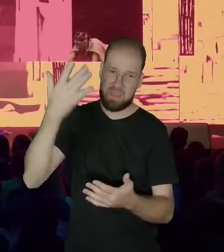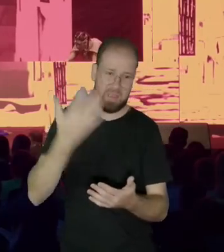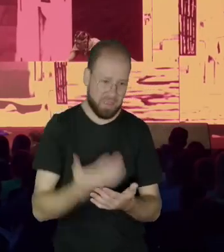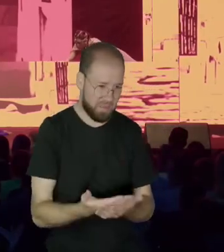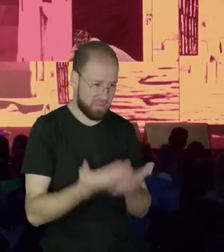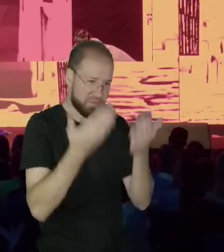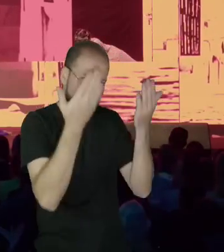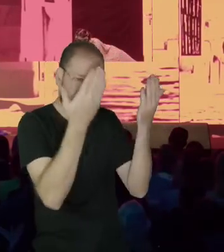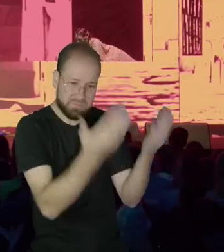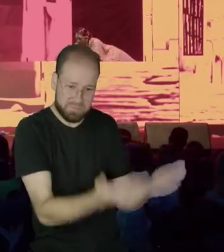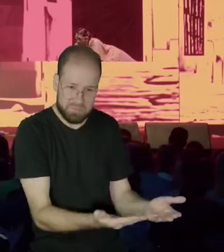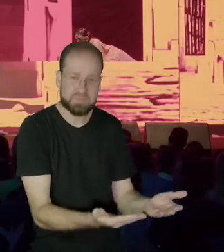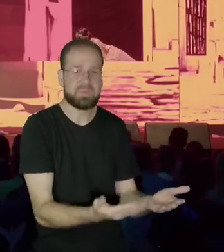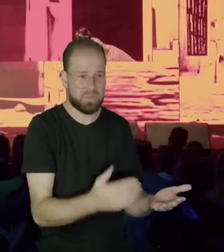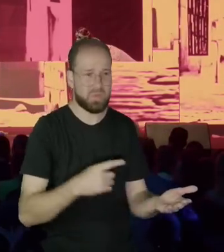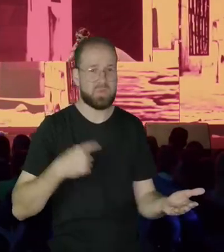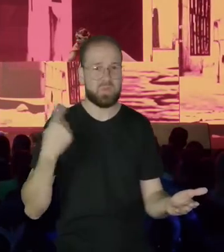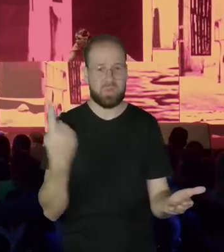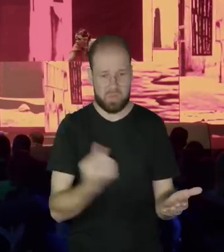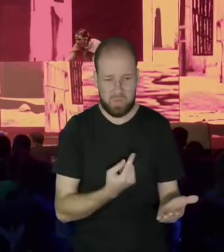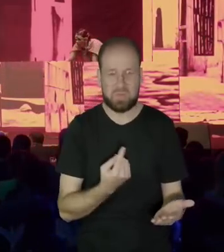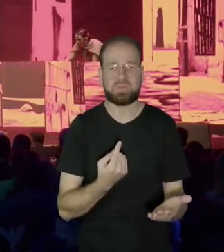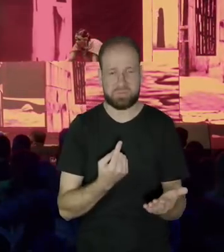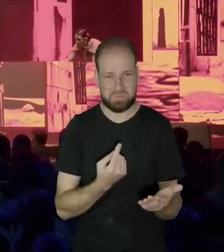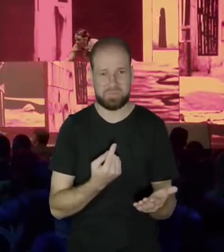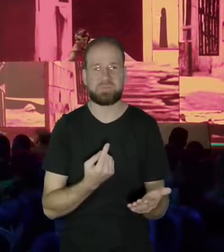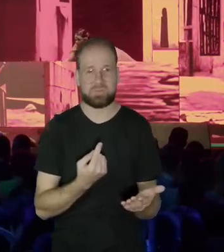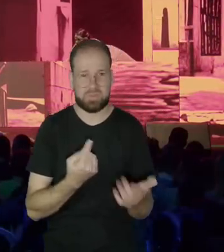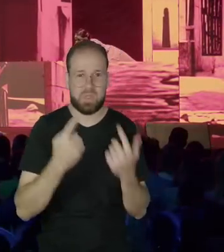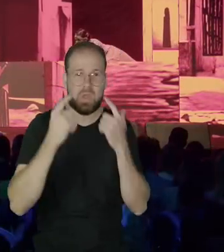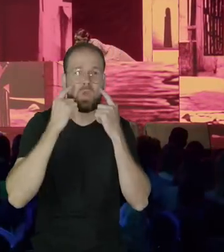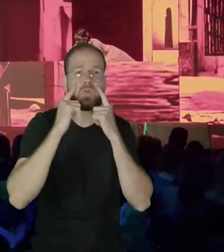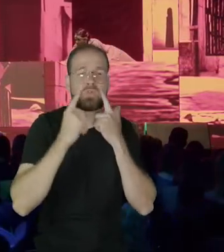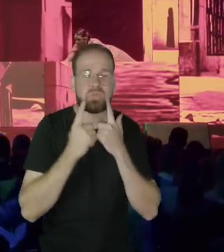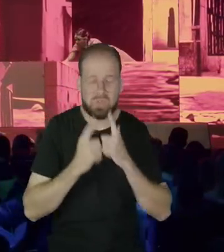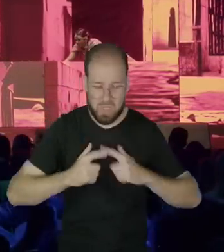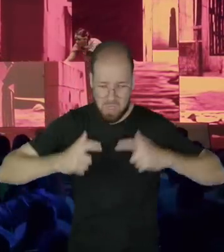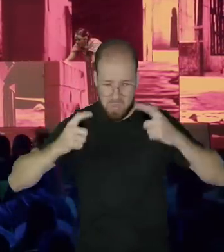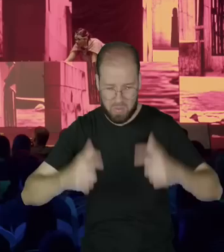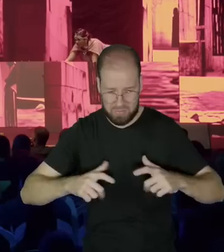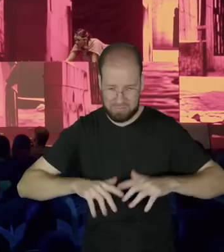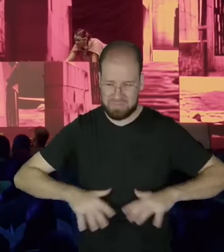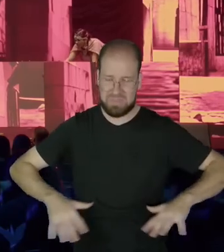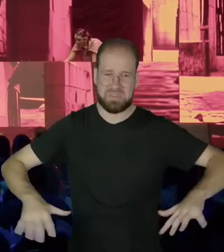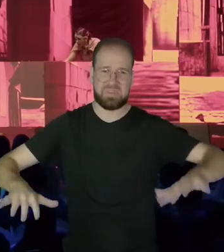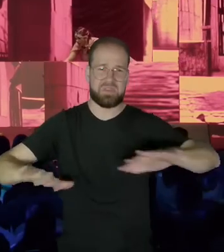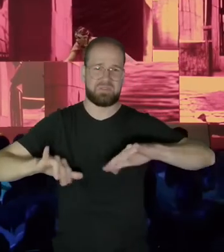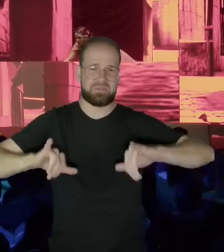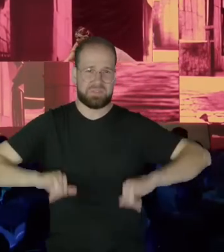A vós suspiramos, gemendo e chorando, nesse vale de lágrimas.